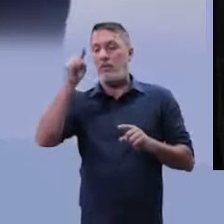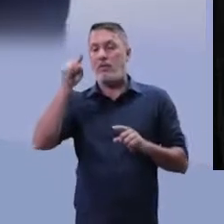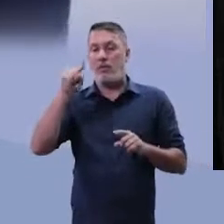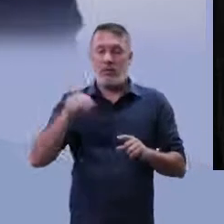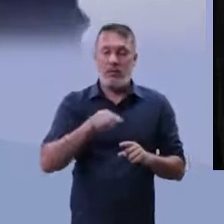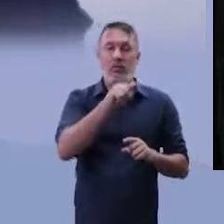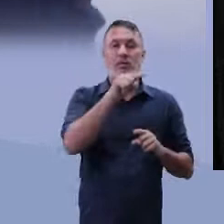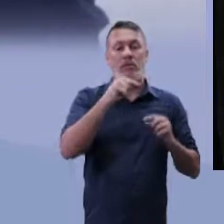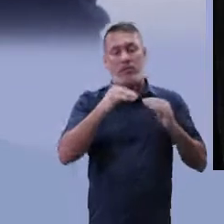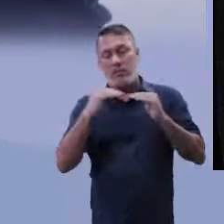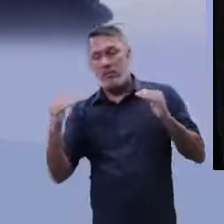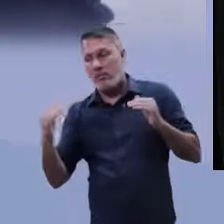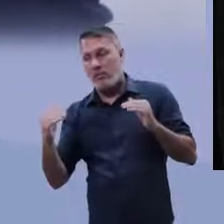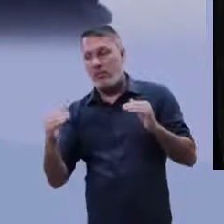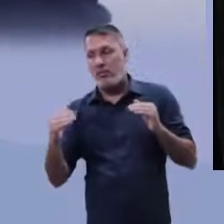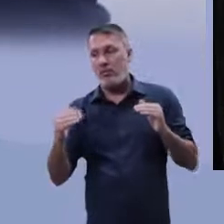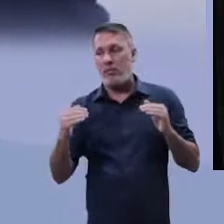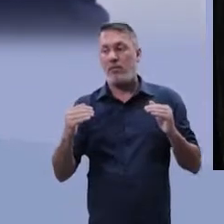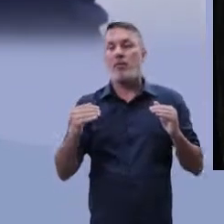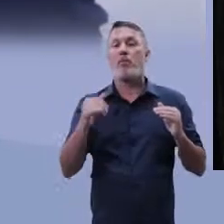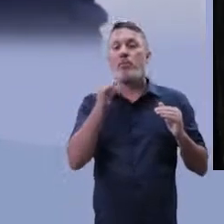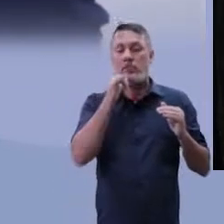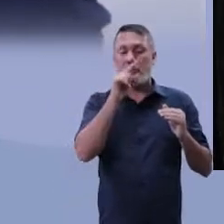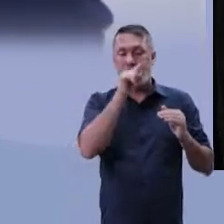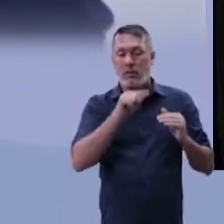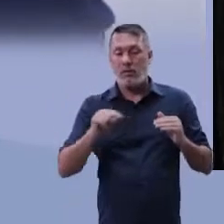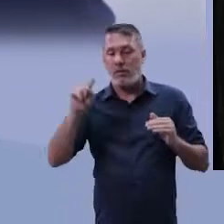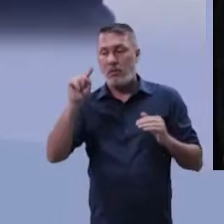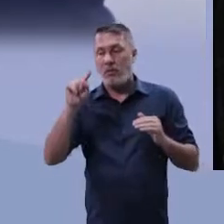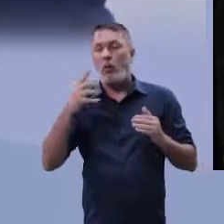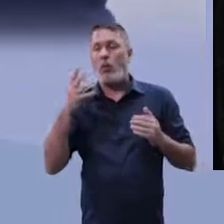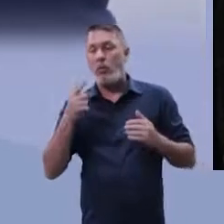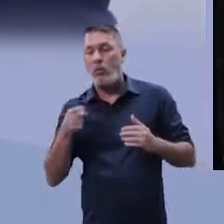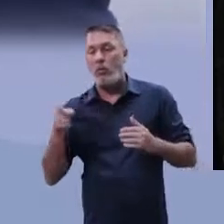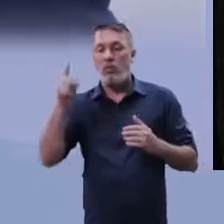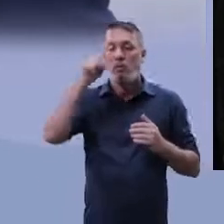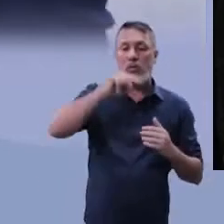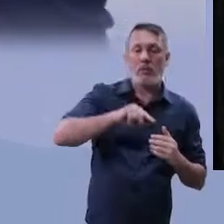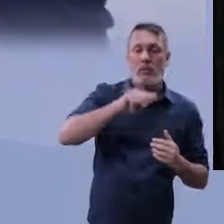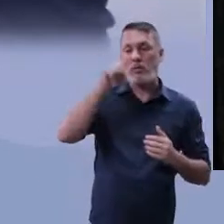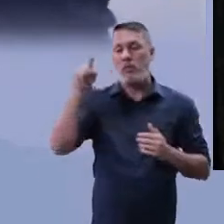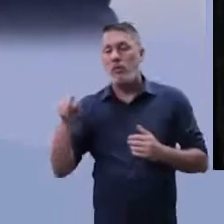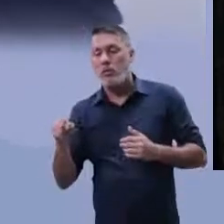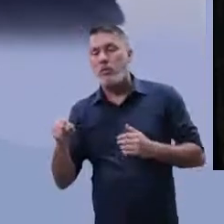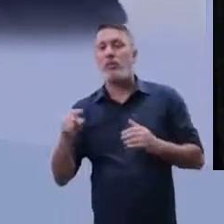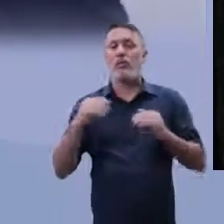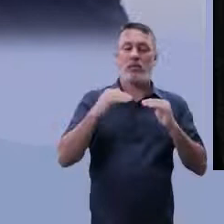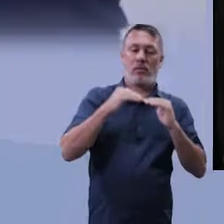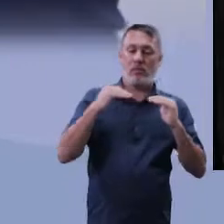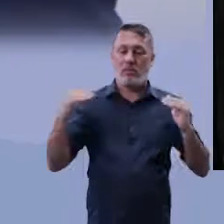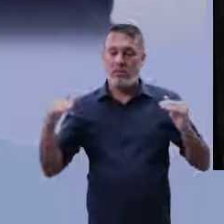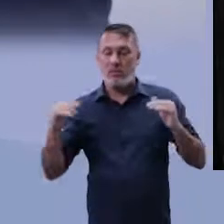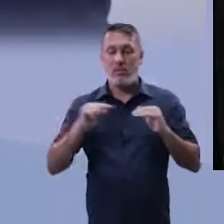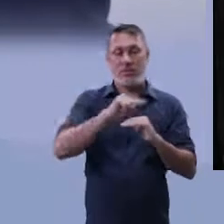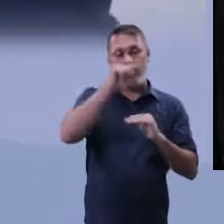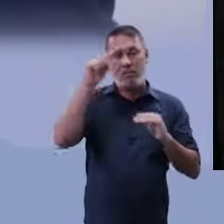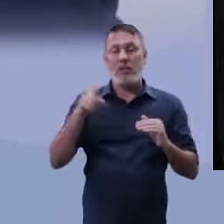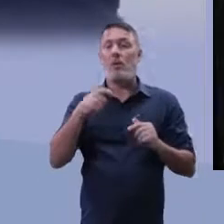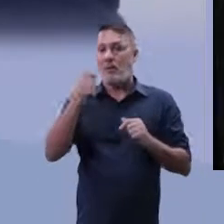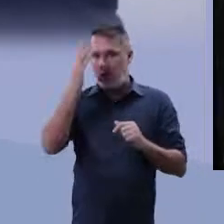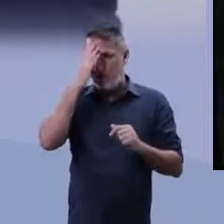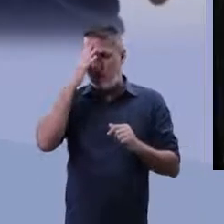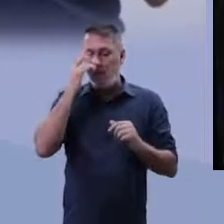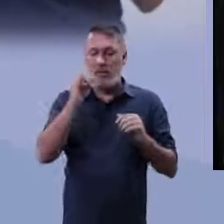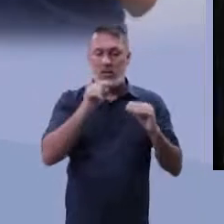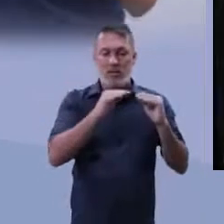é uma parábola. Você tem que saber se essa parábola está voltada para cima, está voltada para baixo. Você tem que